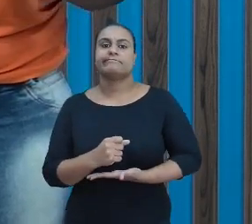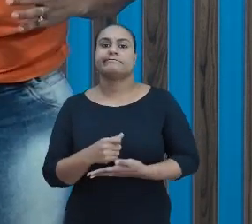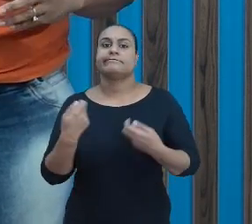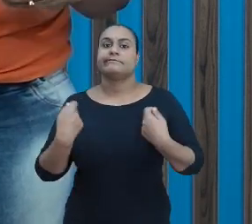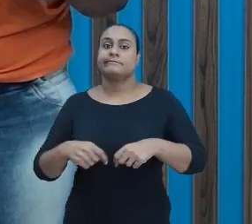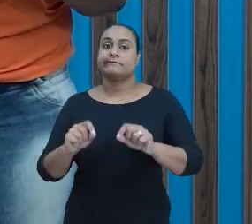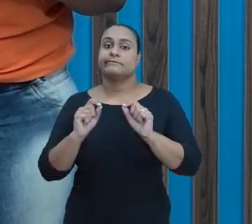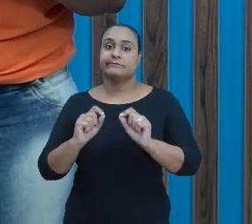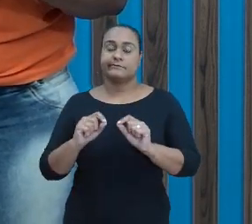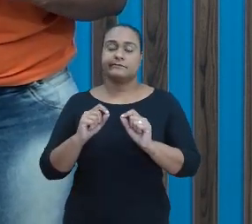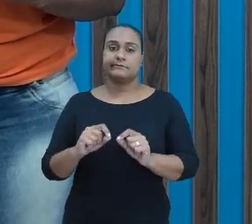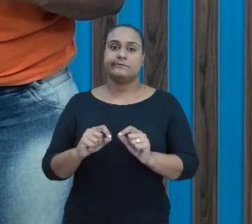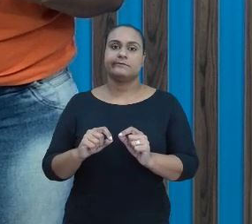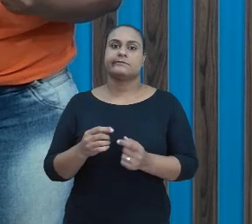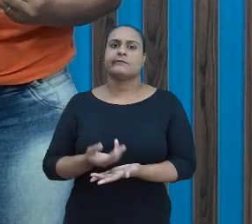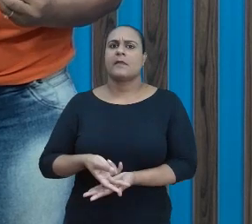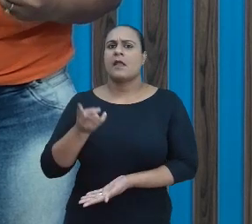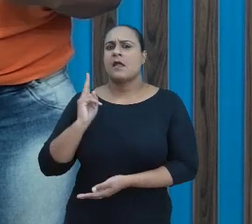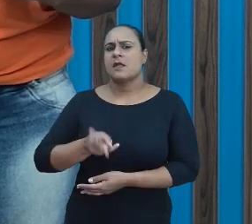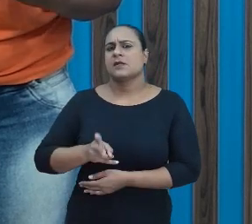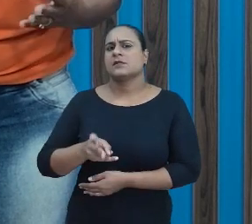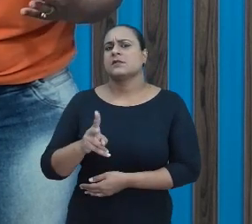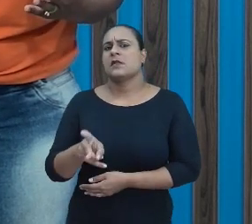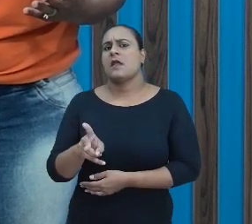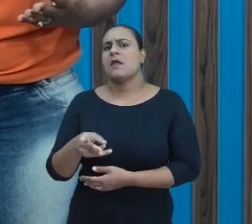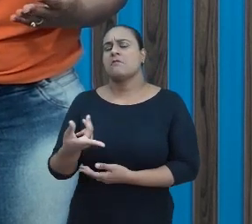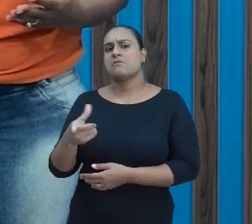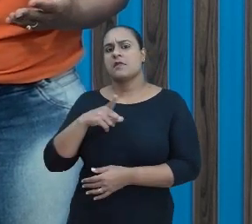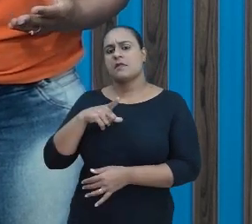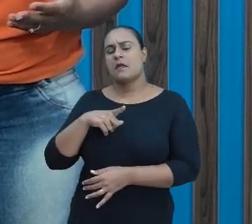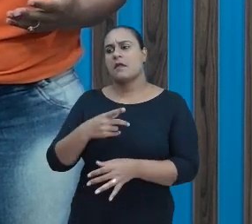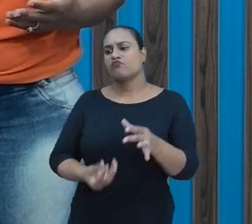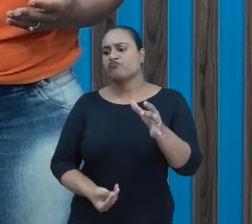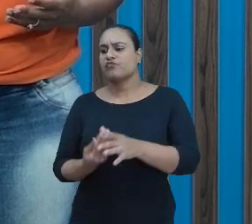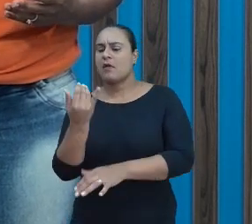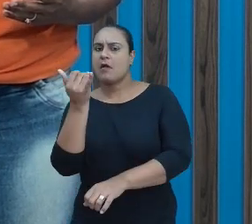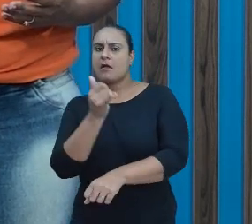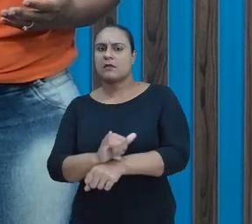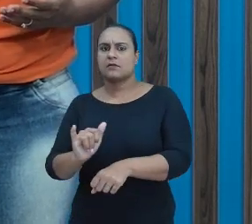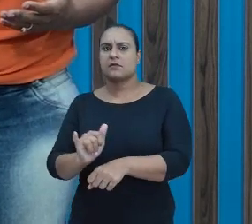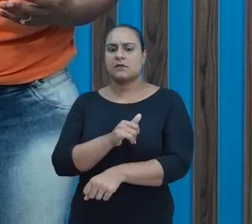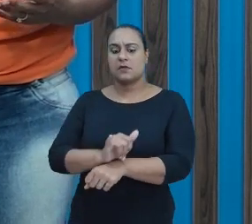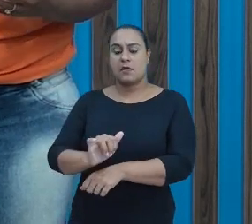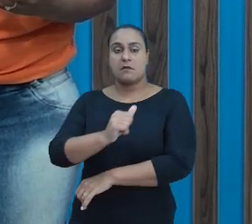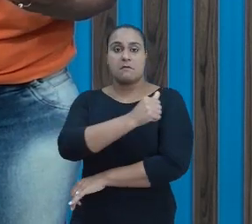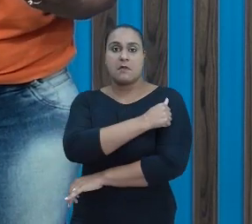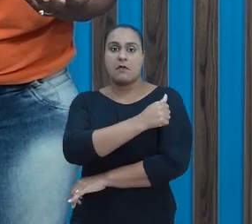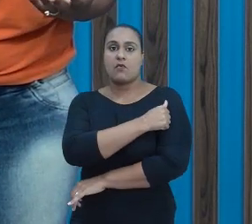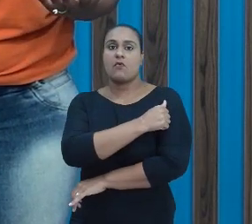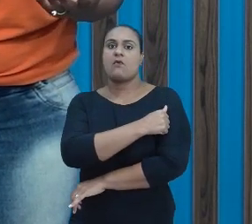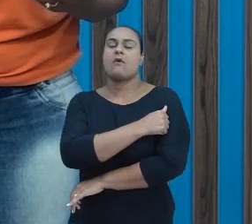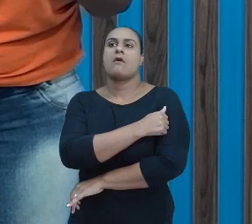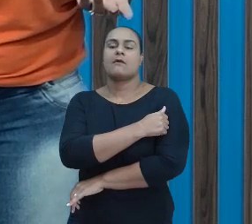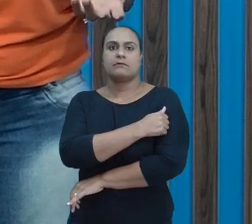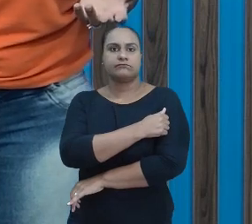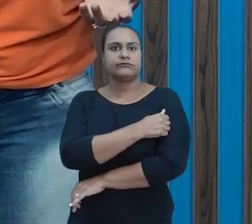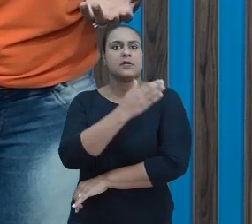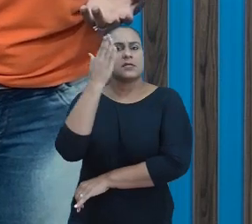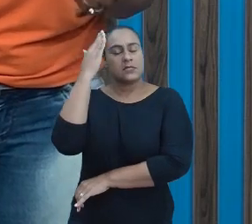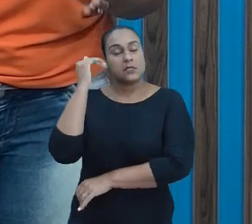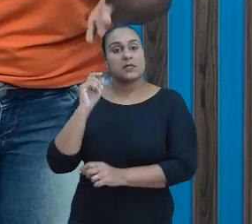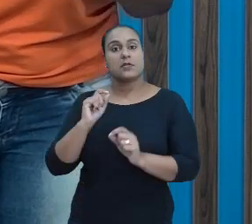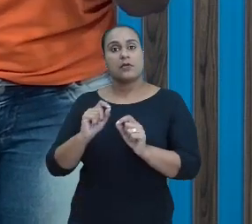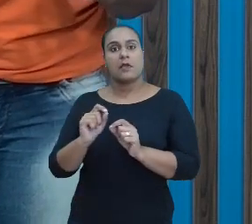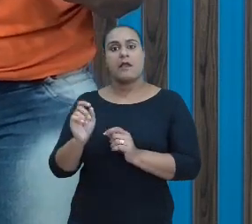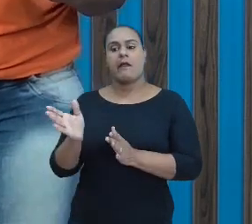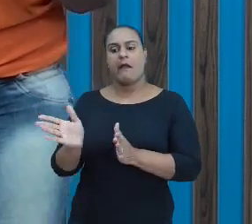precisamos estar o tempo todo oferecendo para que esse estudante ele sinta-se acessível. E o que é acessível?